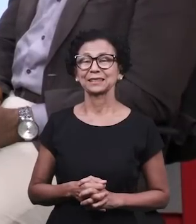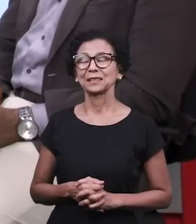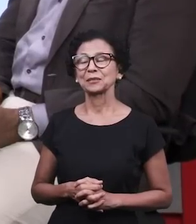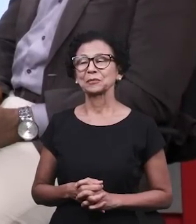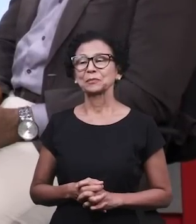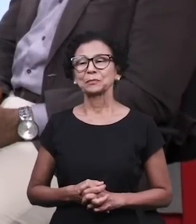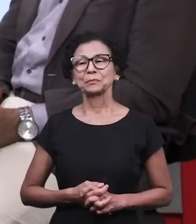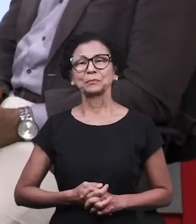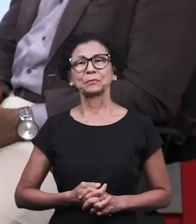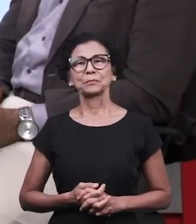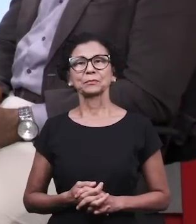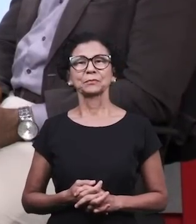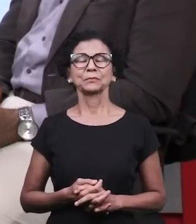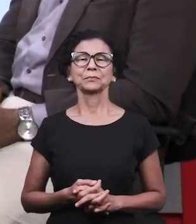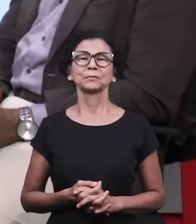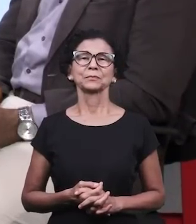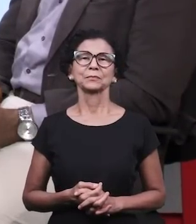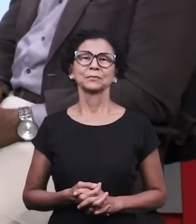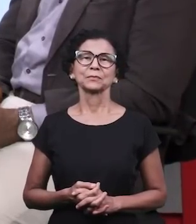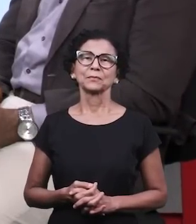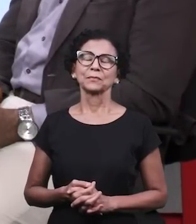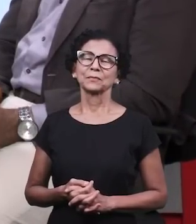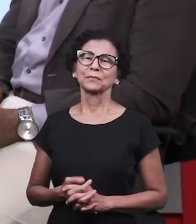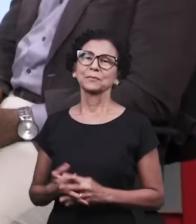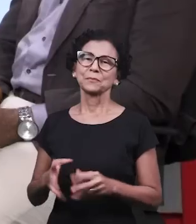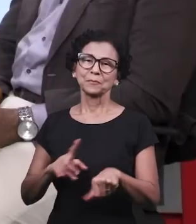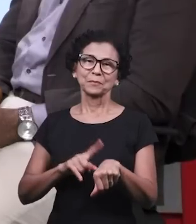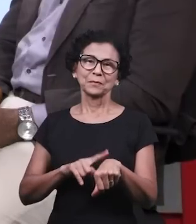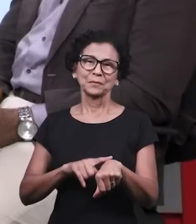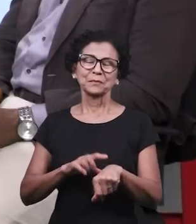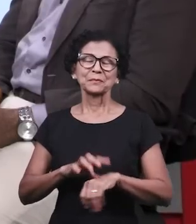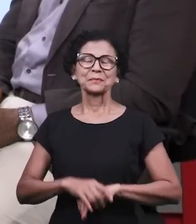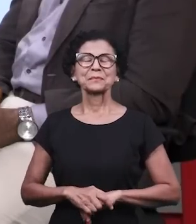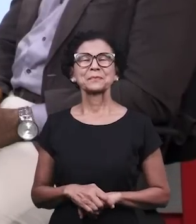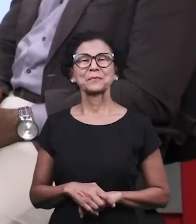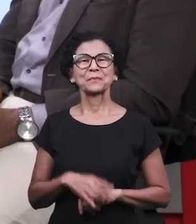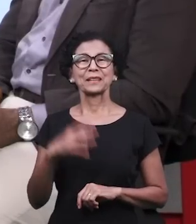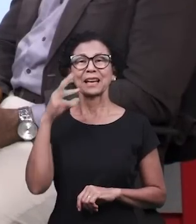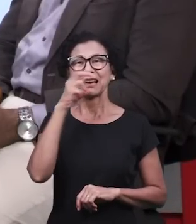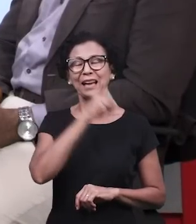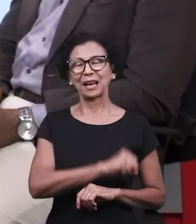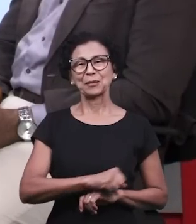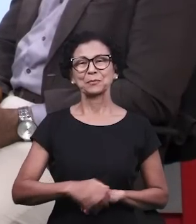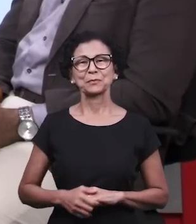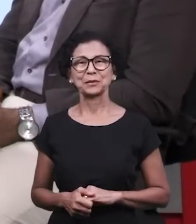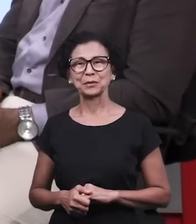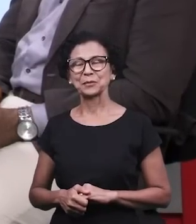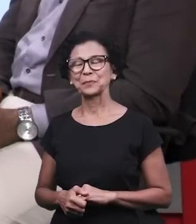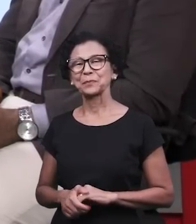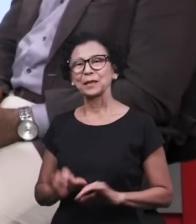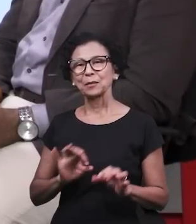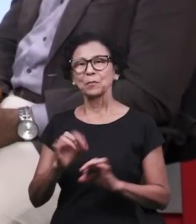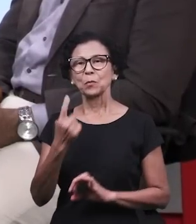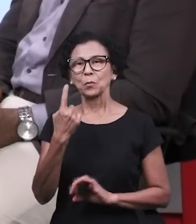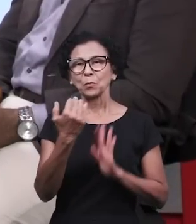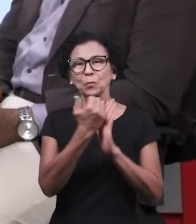O Deus da glória apareceu a Abraão, nosso pai, estando na